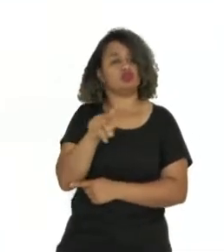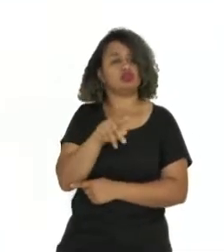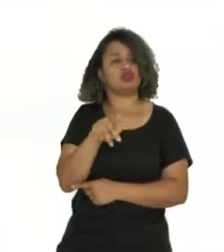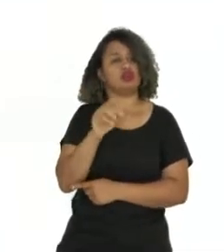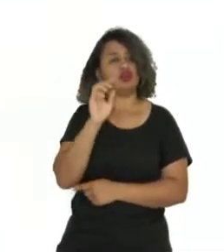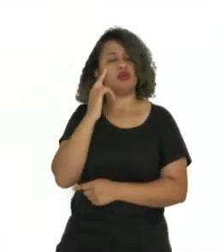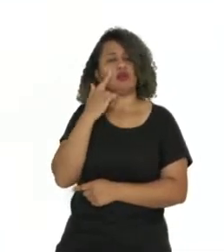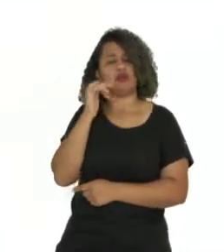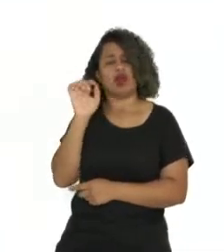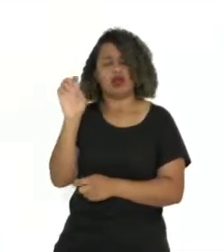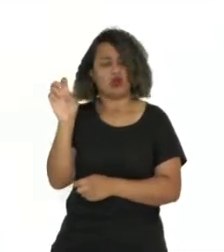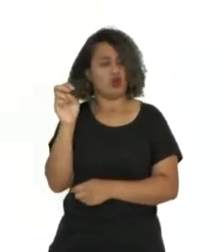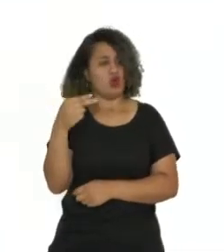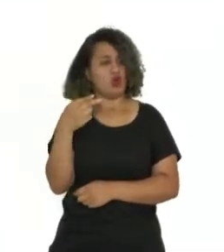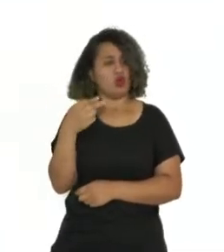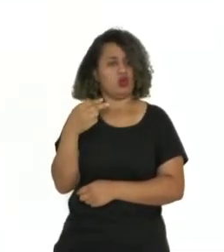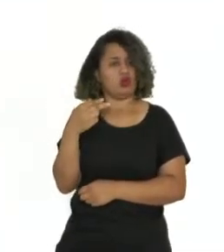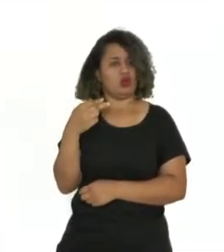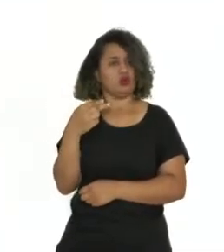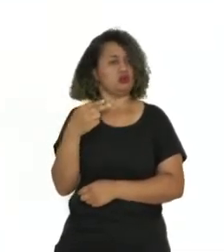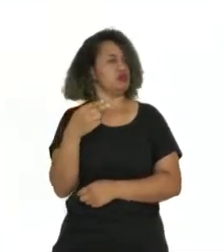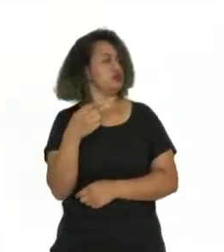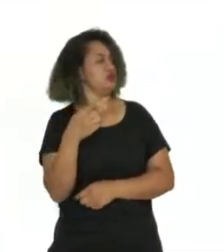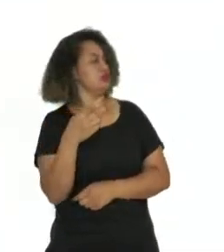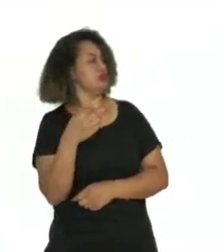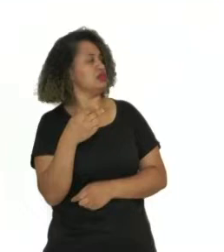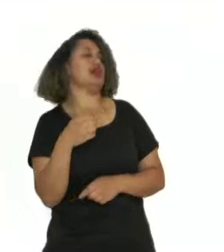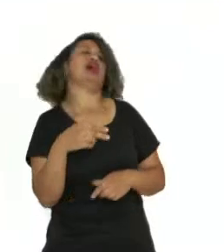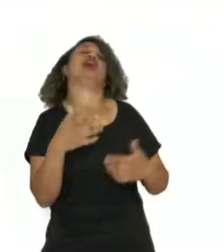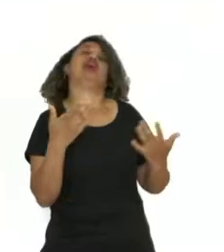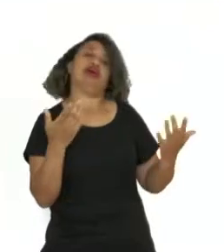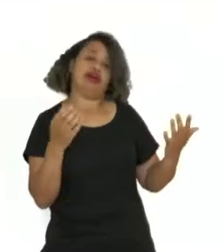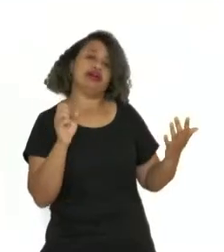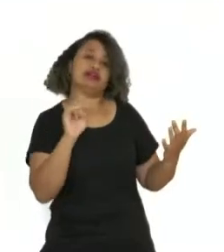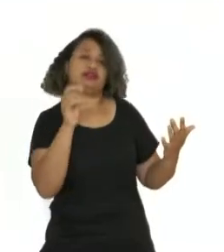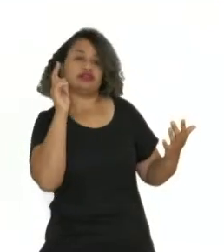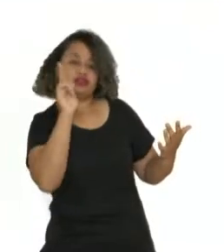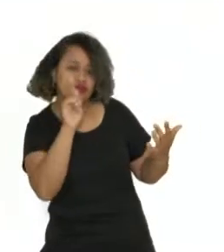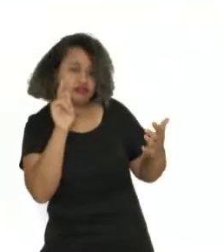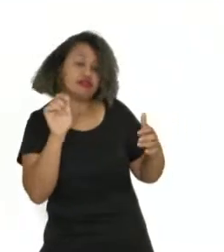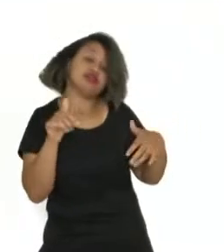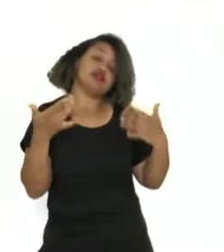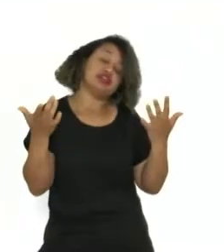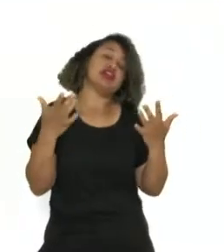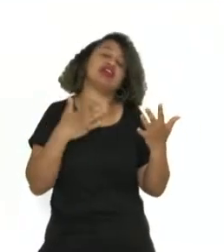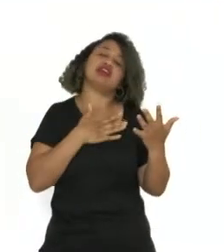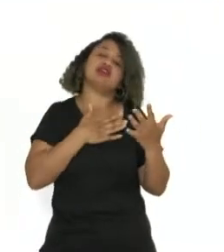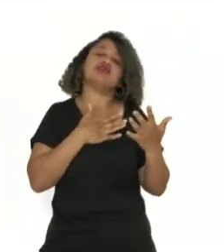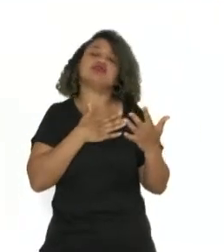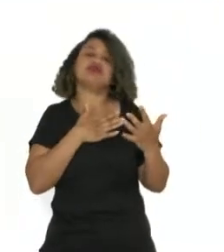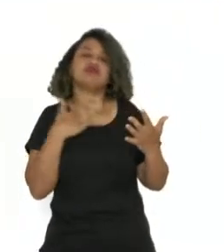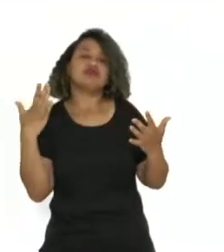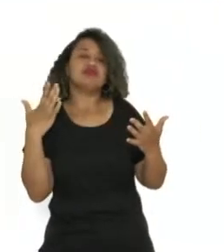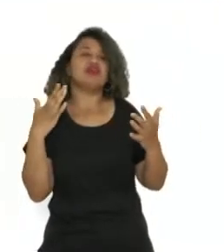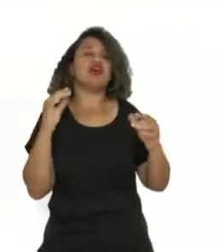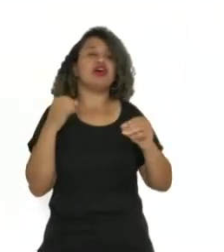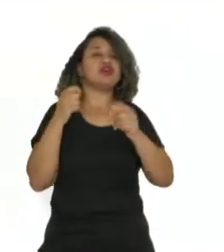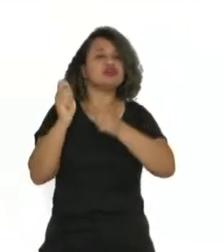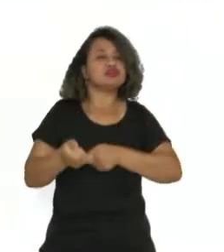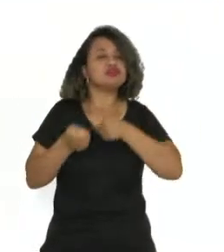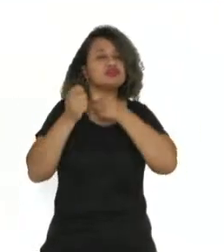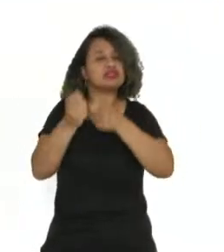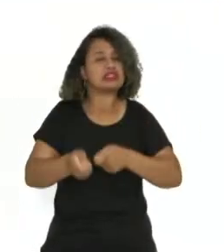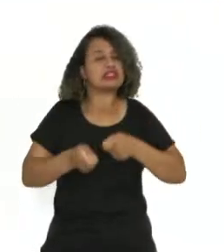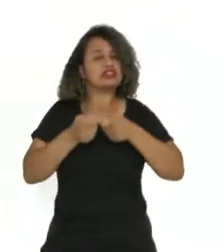ouvido blasfêmia. Ah, se desse certo, nem que fosse para mim morrer no cabo da enxada, olhou-me com